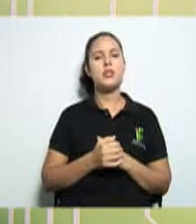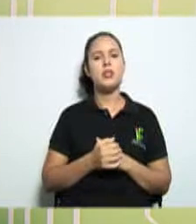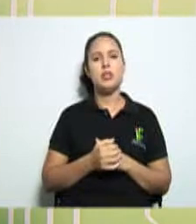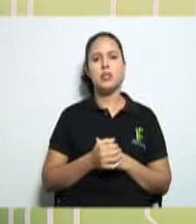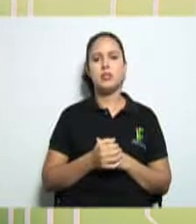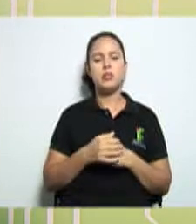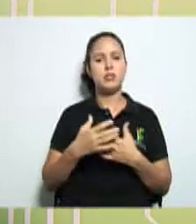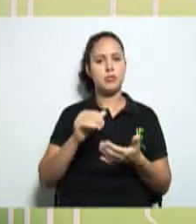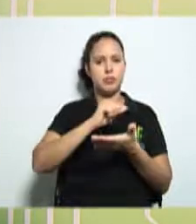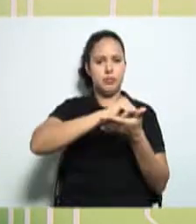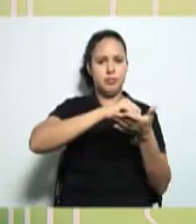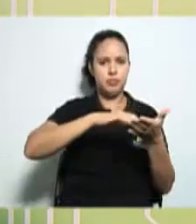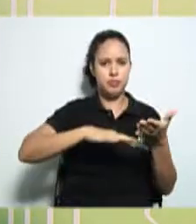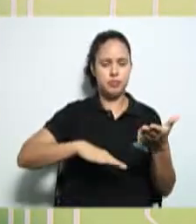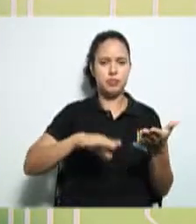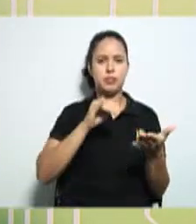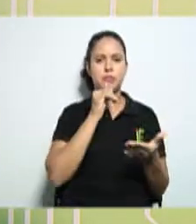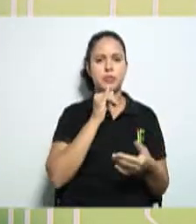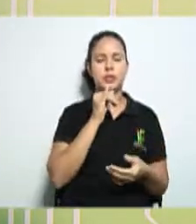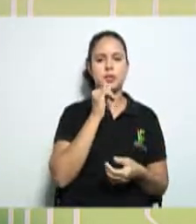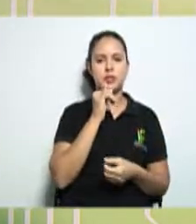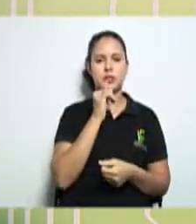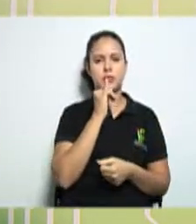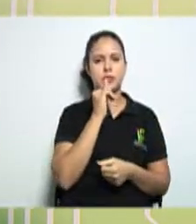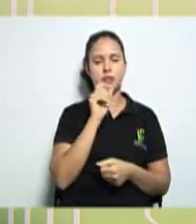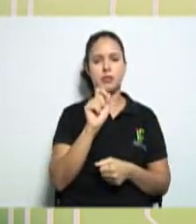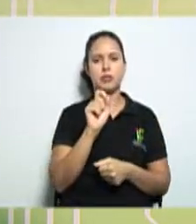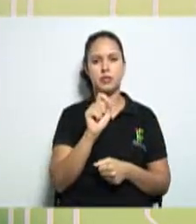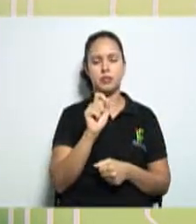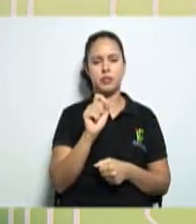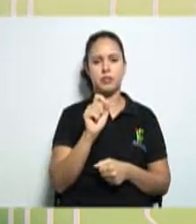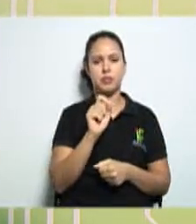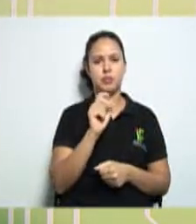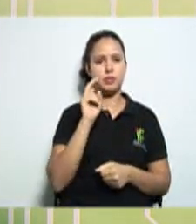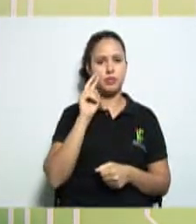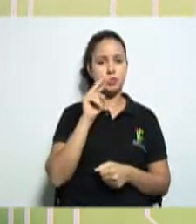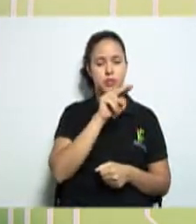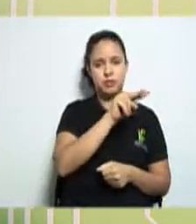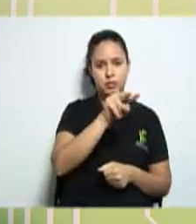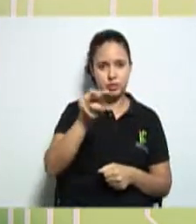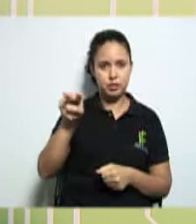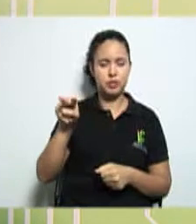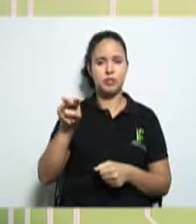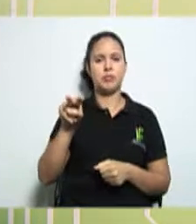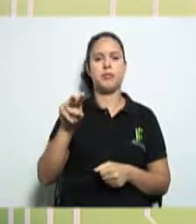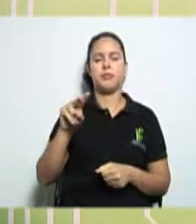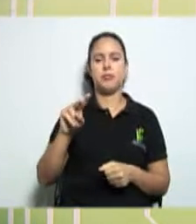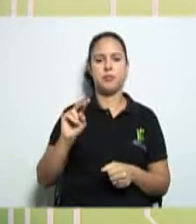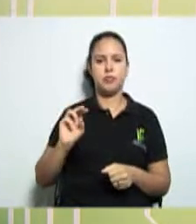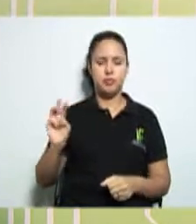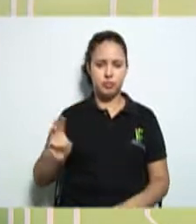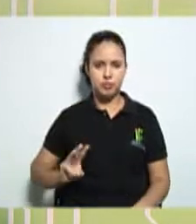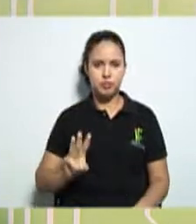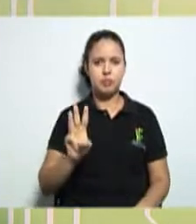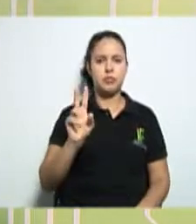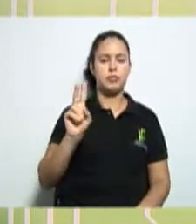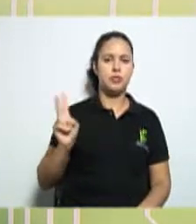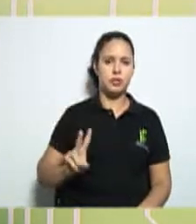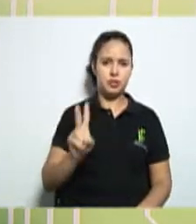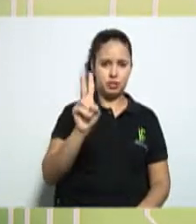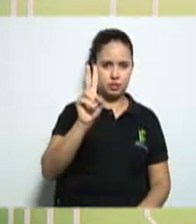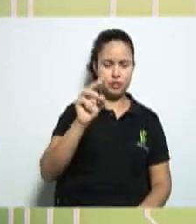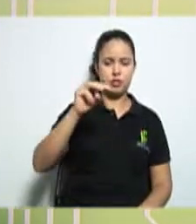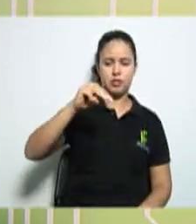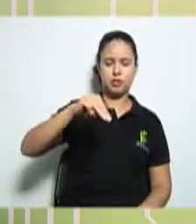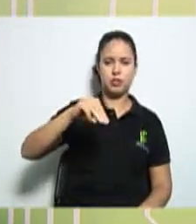nessa atividade, como exemplo, a minha visão, a minha missão, os meus valores e as minhas